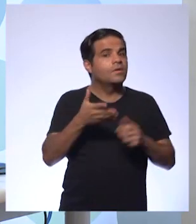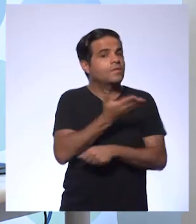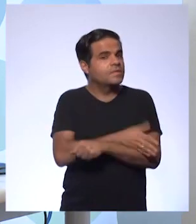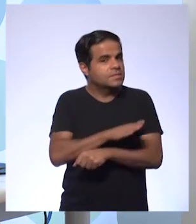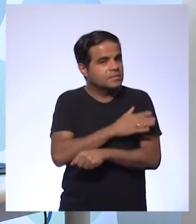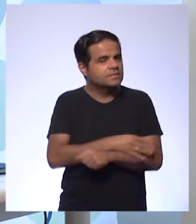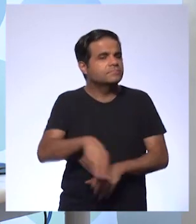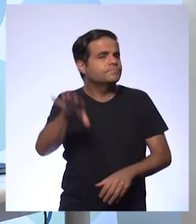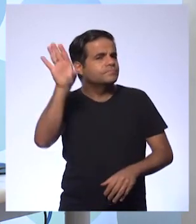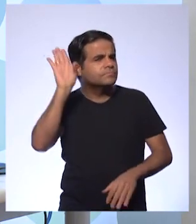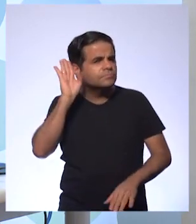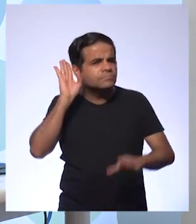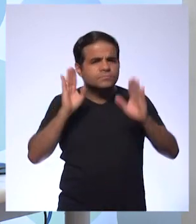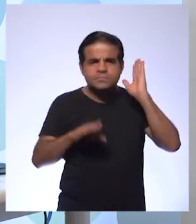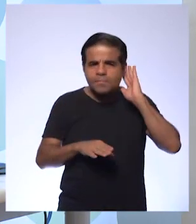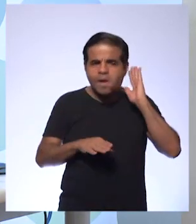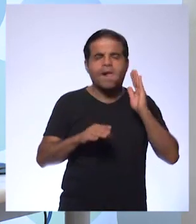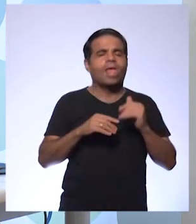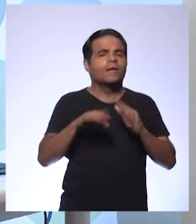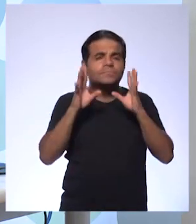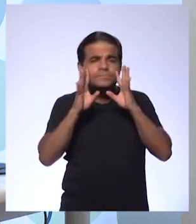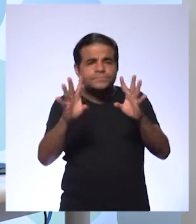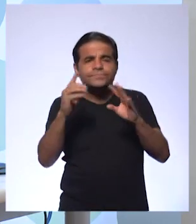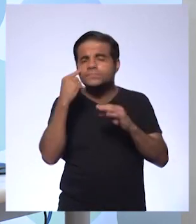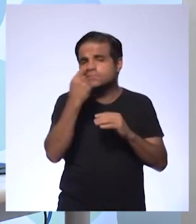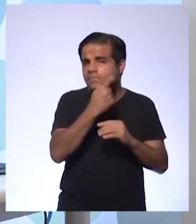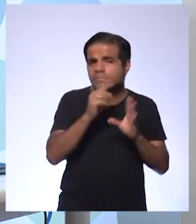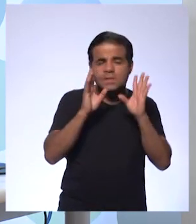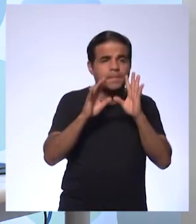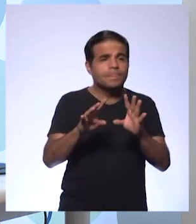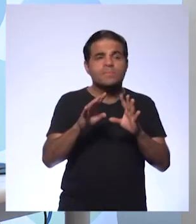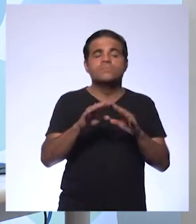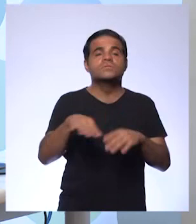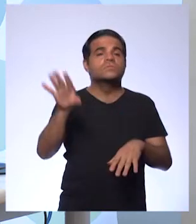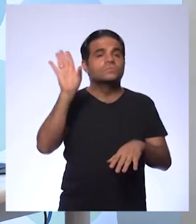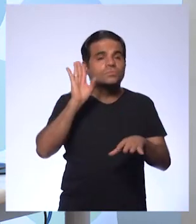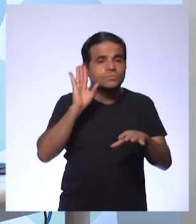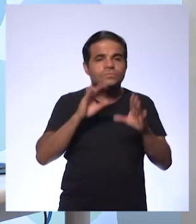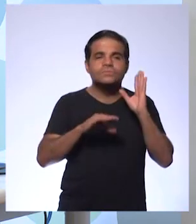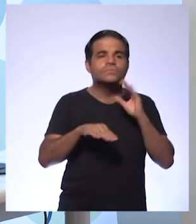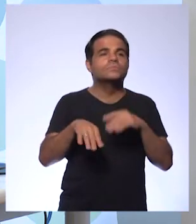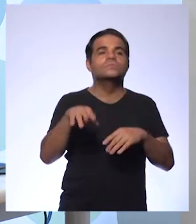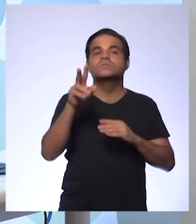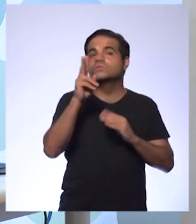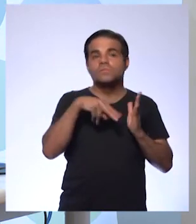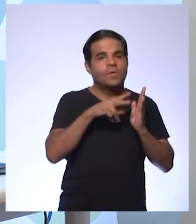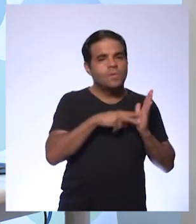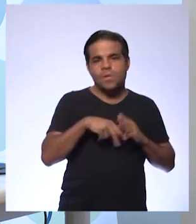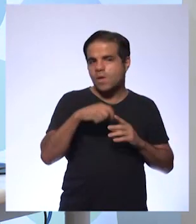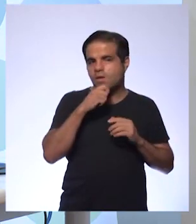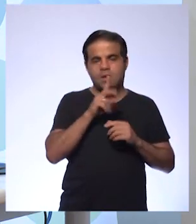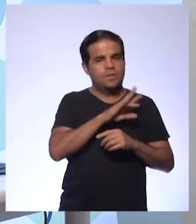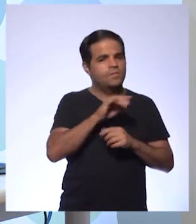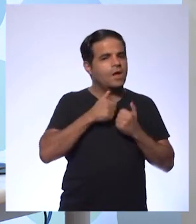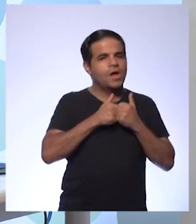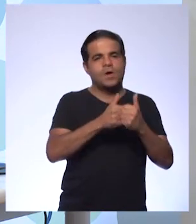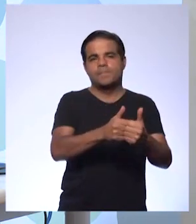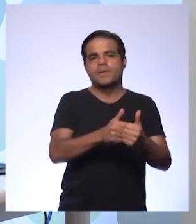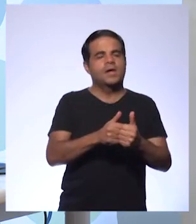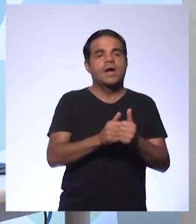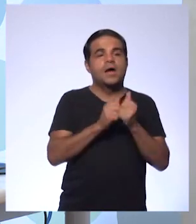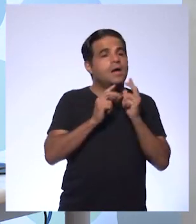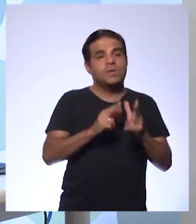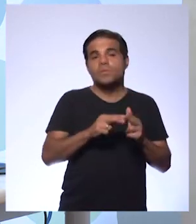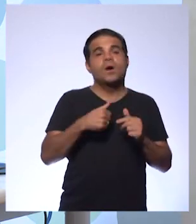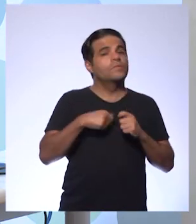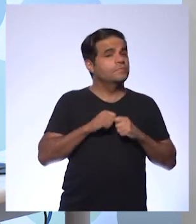exercitar a escuta ativa. Vocês vão escutar só, vocês não vão ver. Não vão ler o texto, não vão acompanhar a leitura. Assim como